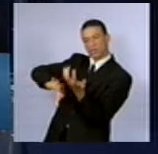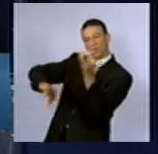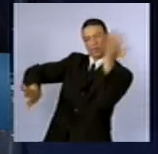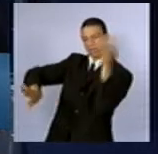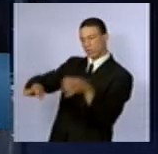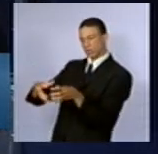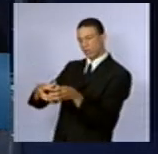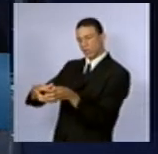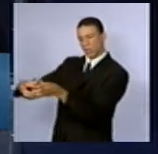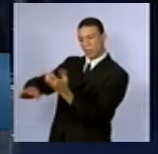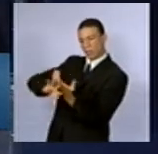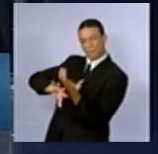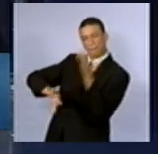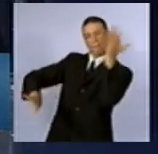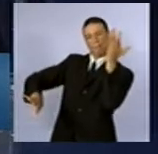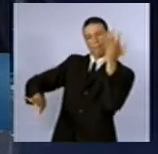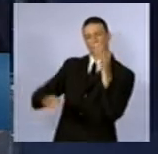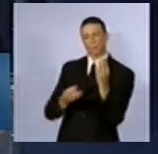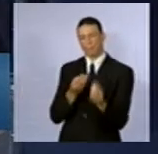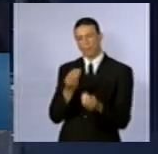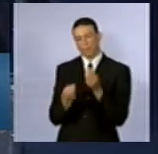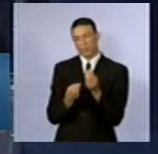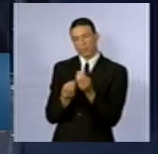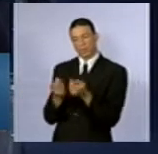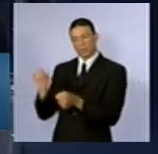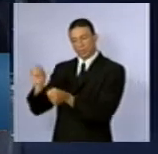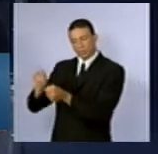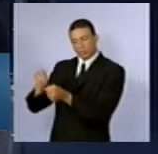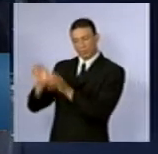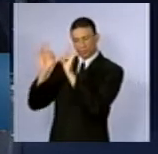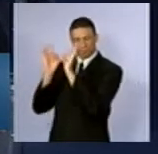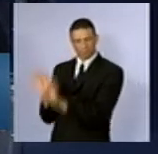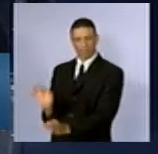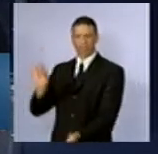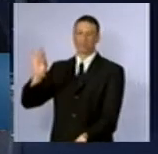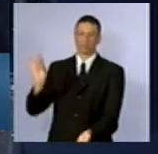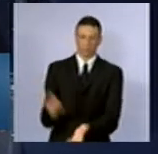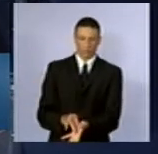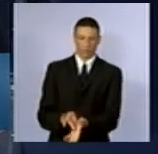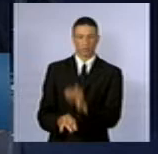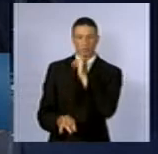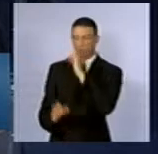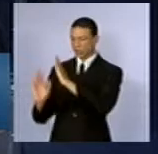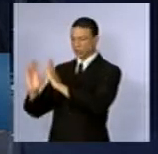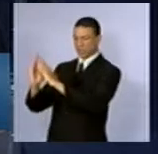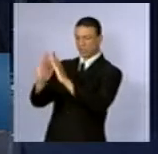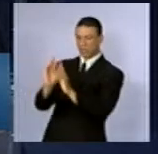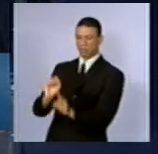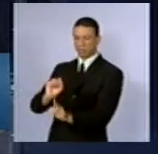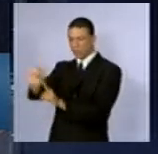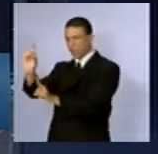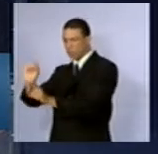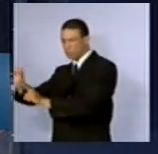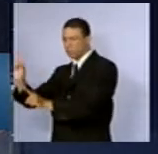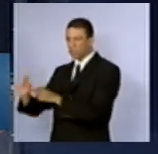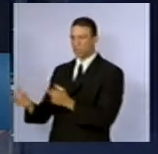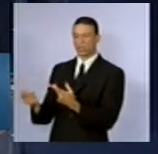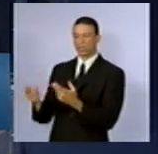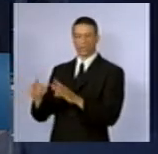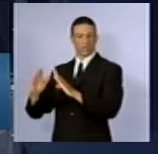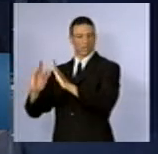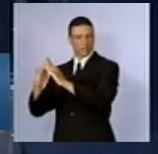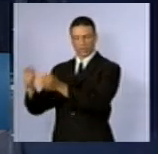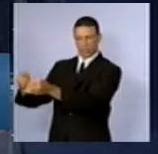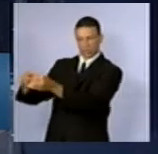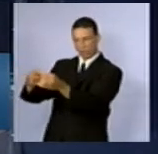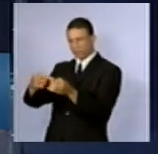efetivamente conseguir implantá-la efetivamente, porque eu teria a questão de desapropriação, a questão custo. Em áreas urbanas, provavelmente,